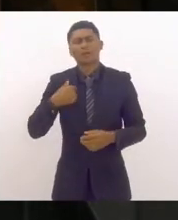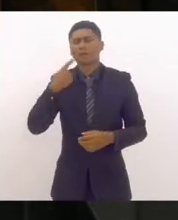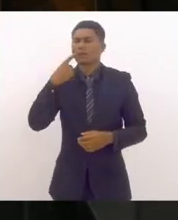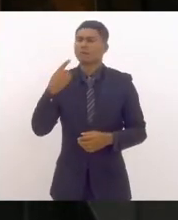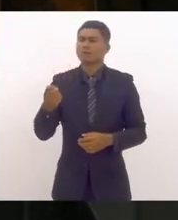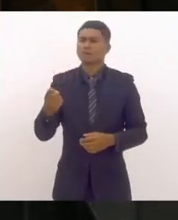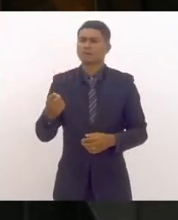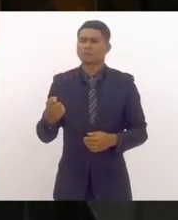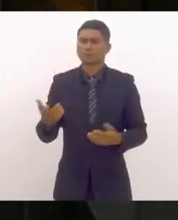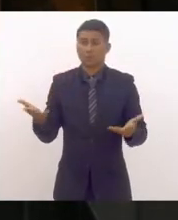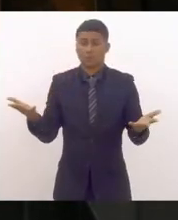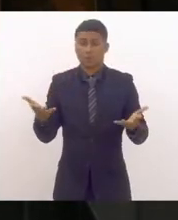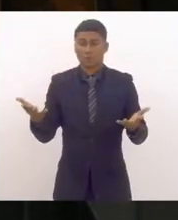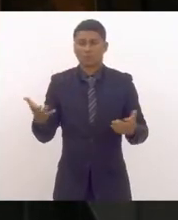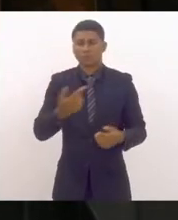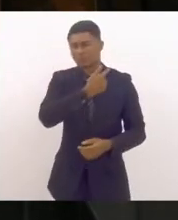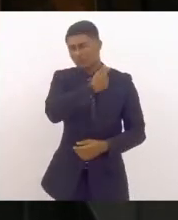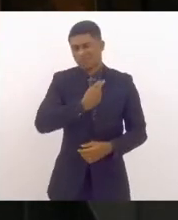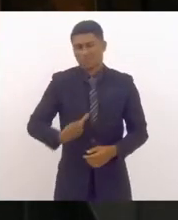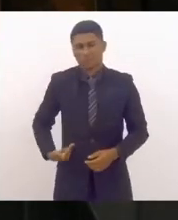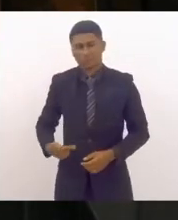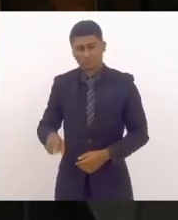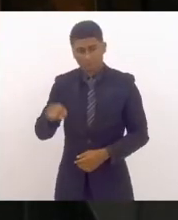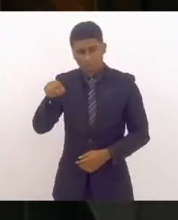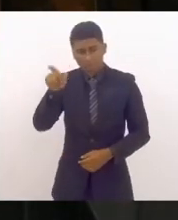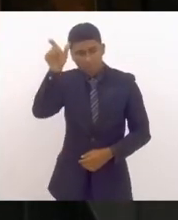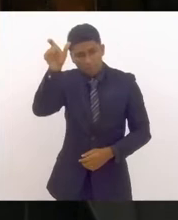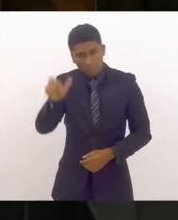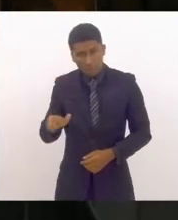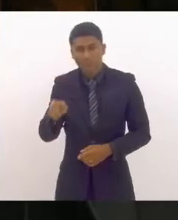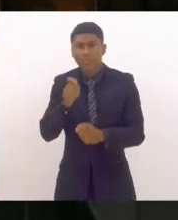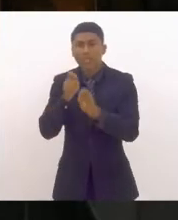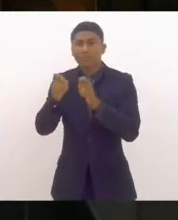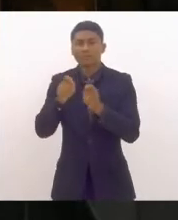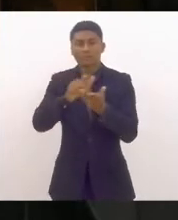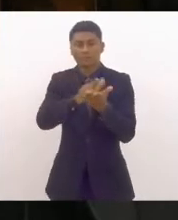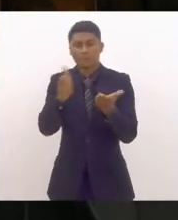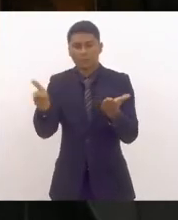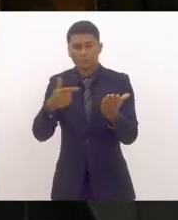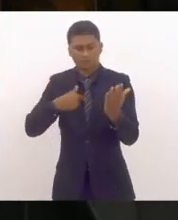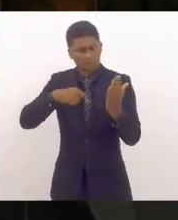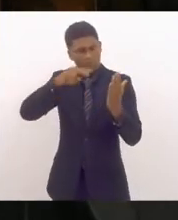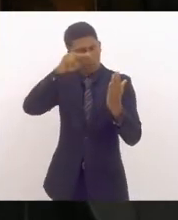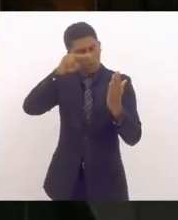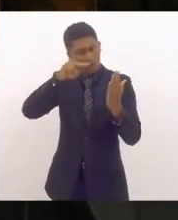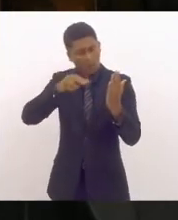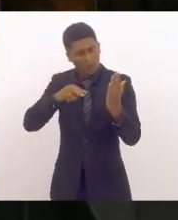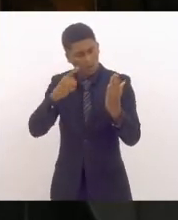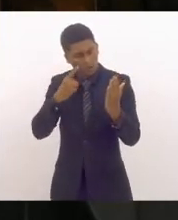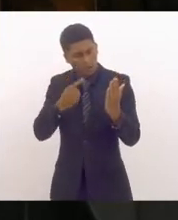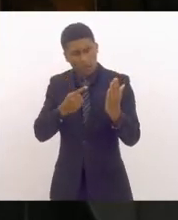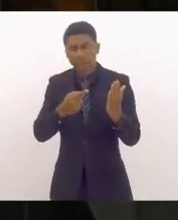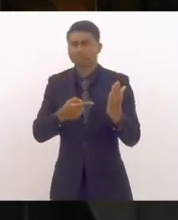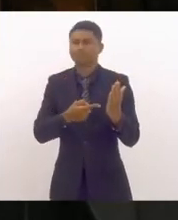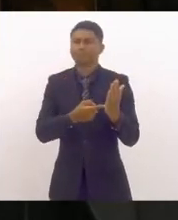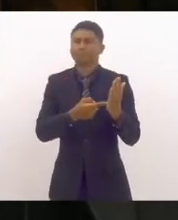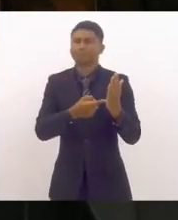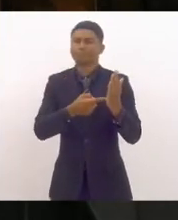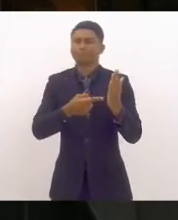uma entrevista do governador hoje nos jornais de li que confirma aquilo que